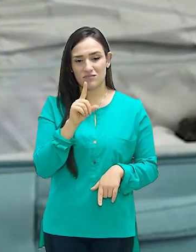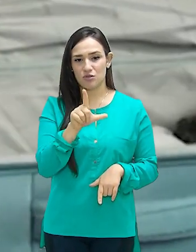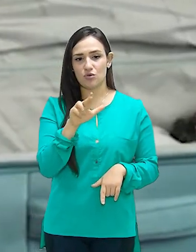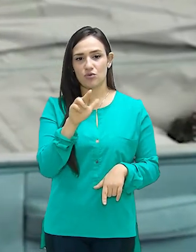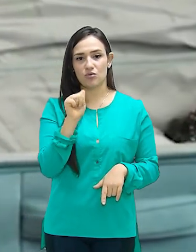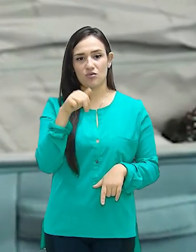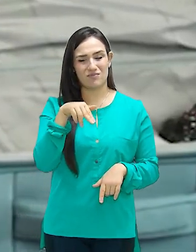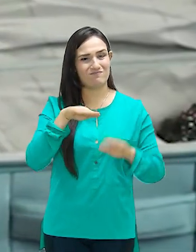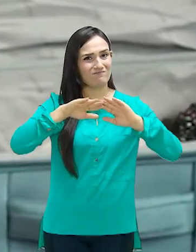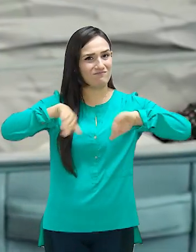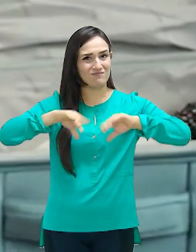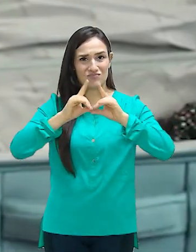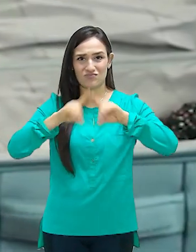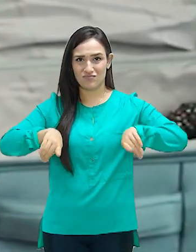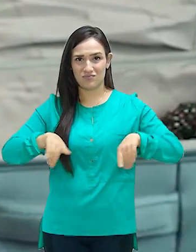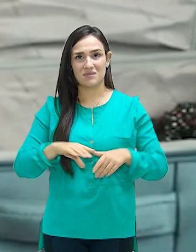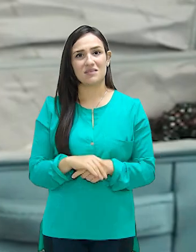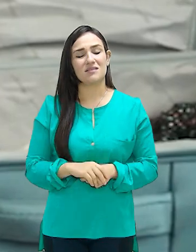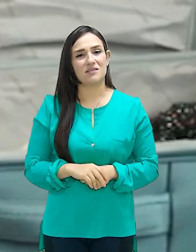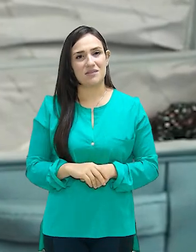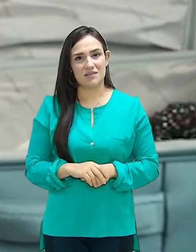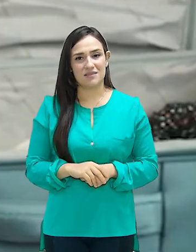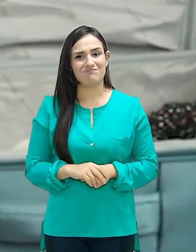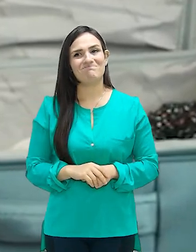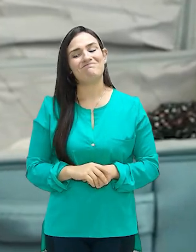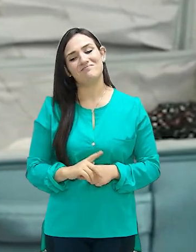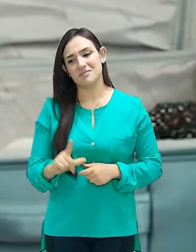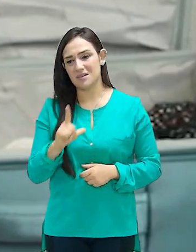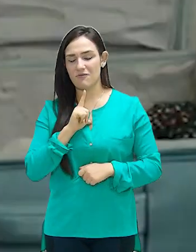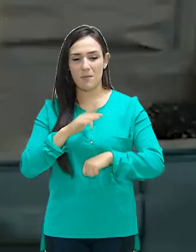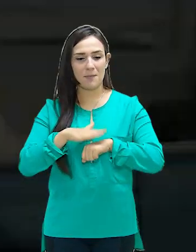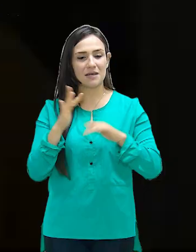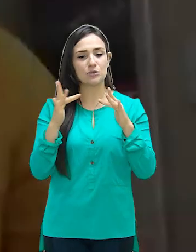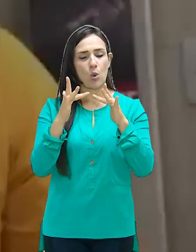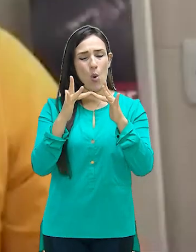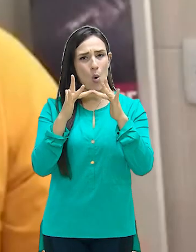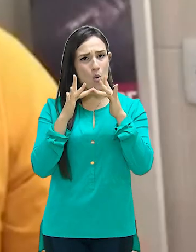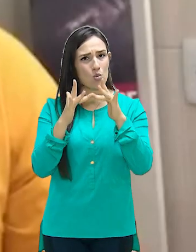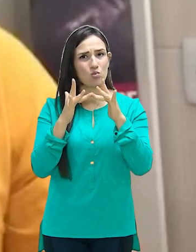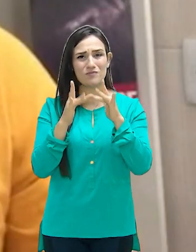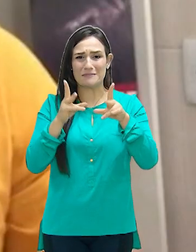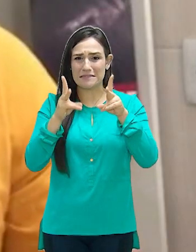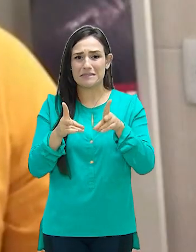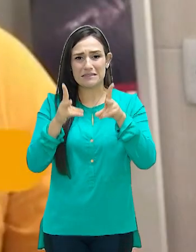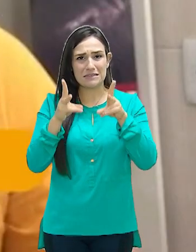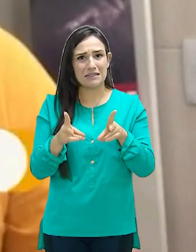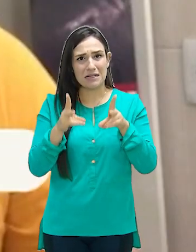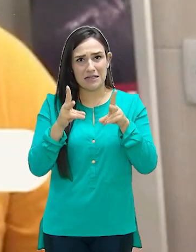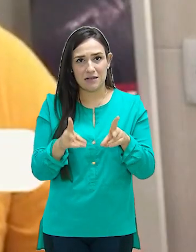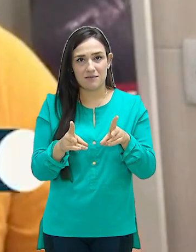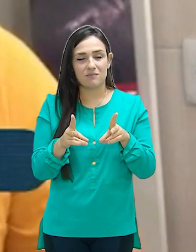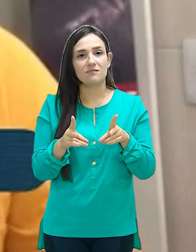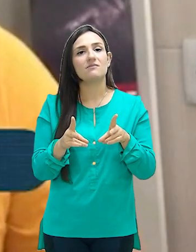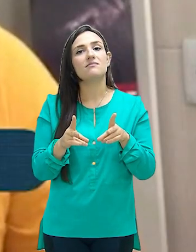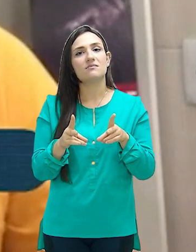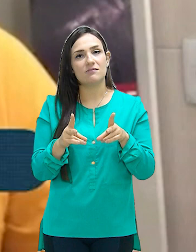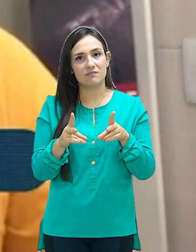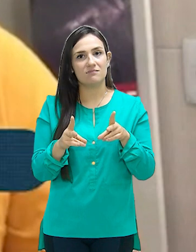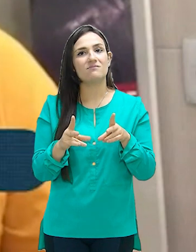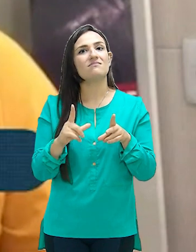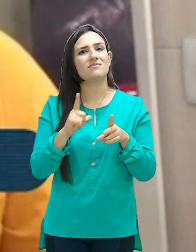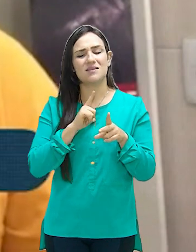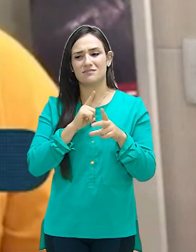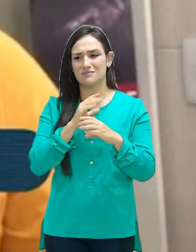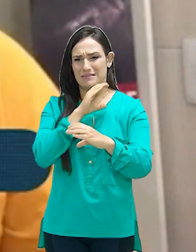dele. Eu acho que o fato de ter se aumentado o convívio, de ter se estabelecido uma comunicação